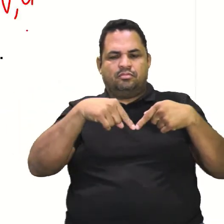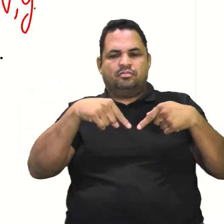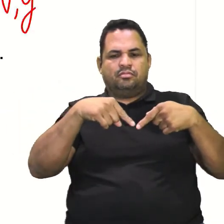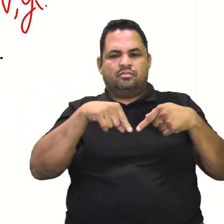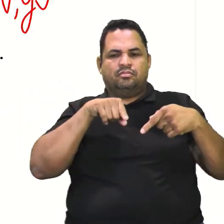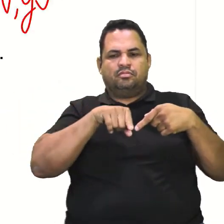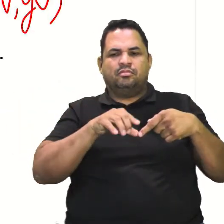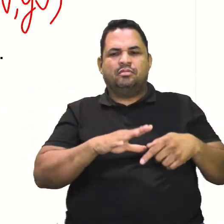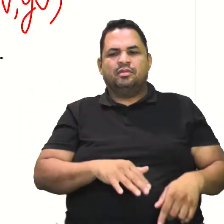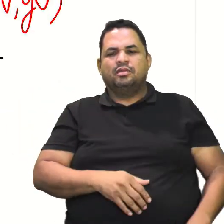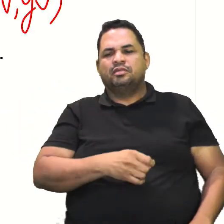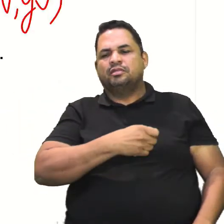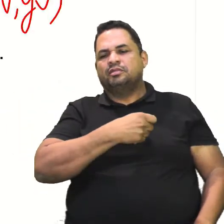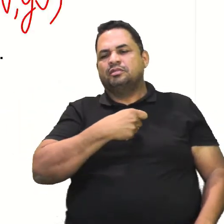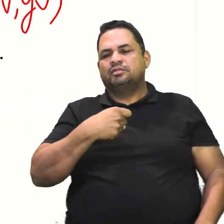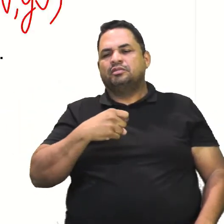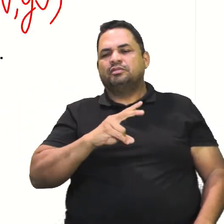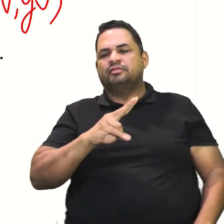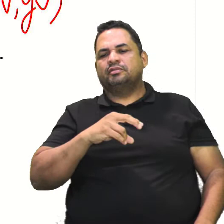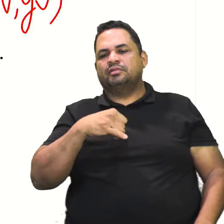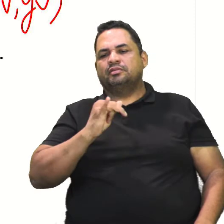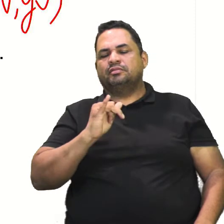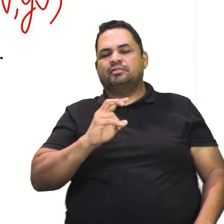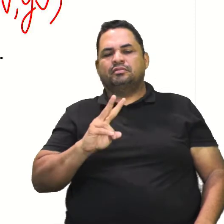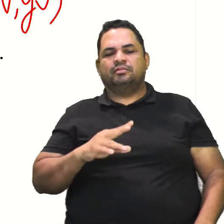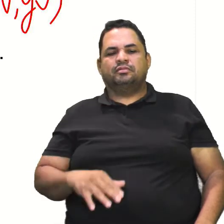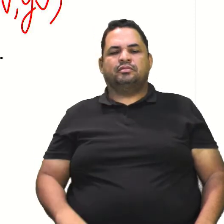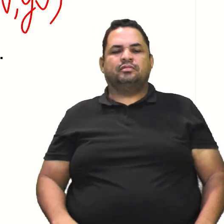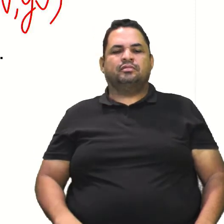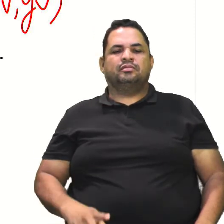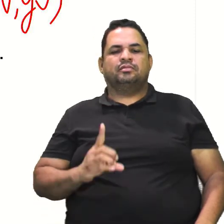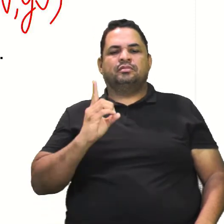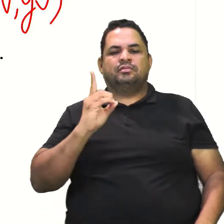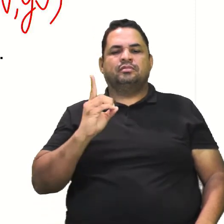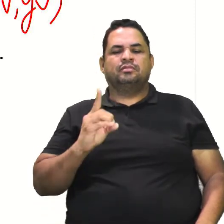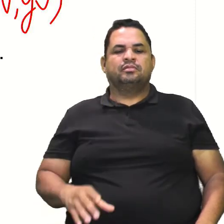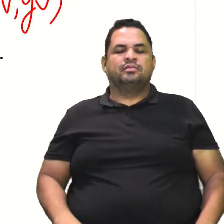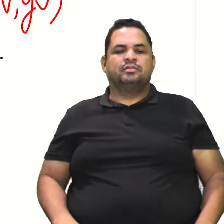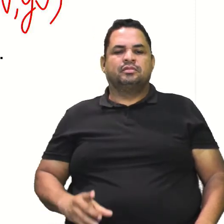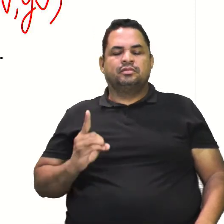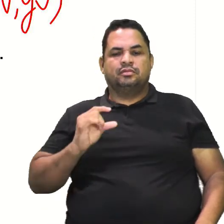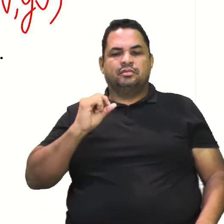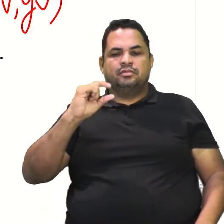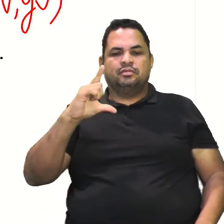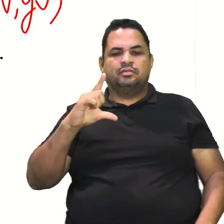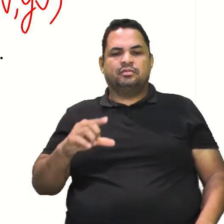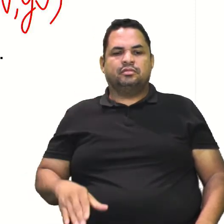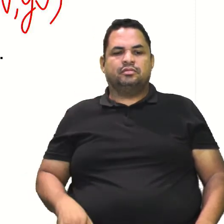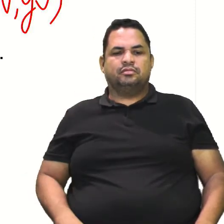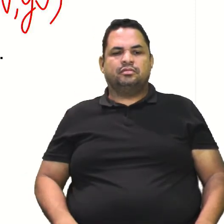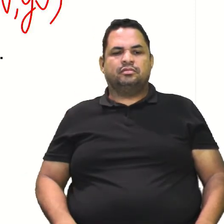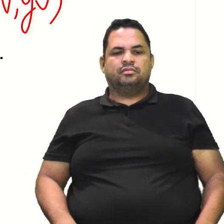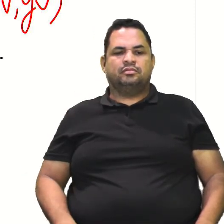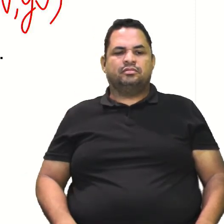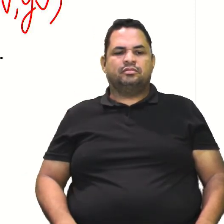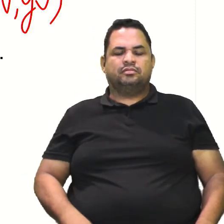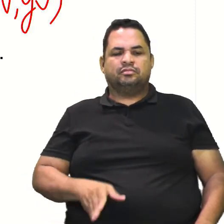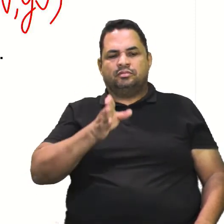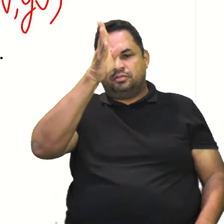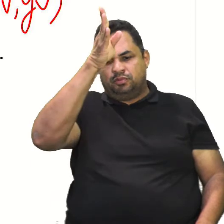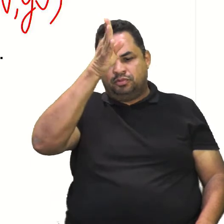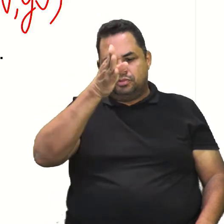X vértice e Y vértice, né? Verdade. Quem é o D grande agora, o D maiúsculo? O D grande é o eixo de simetria, é aquele